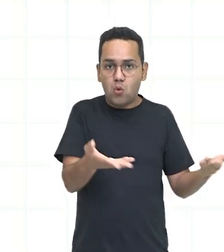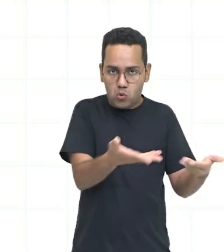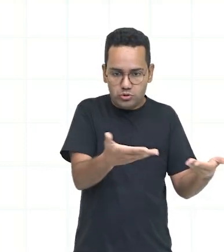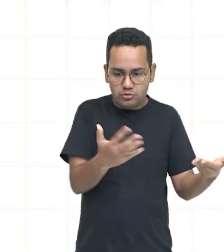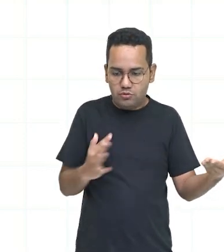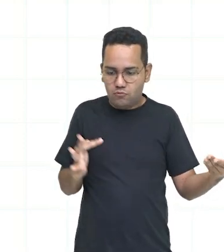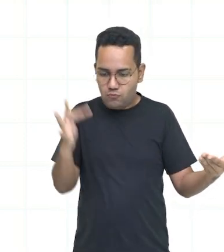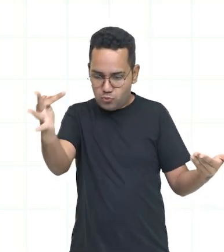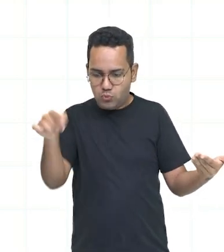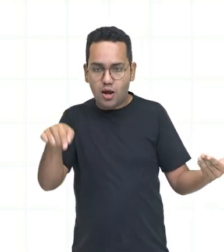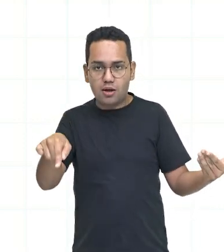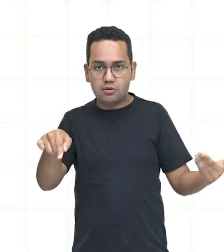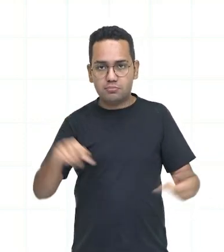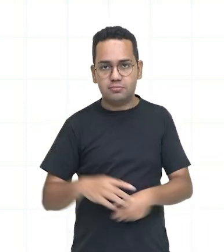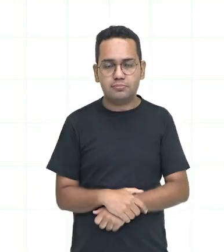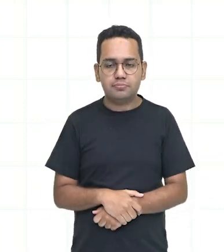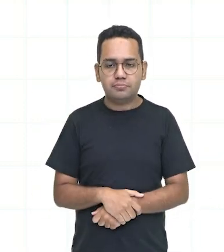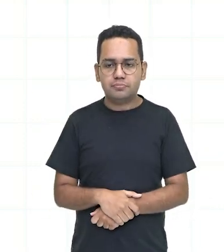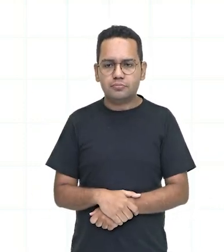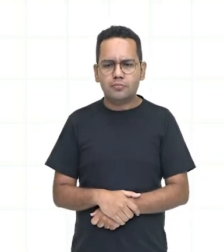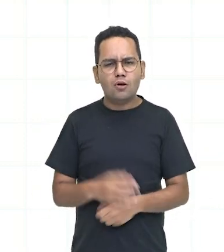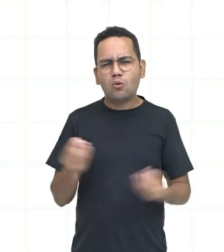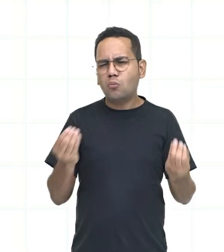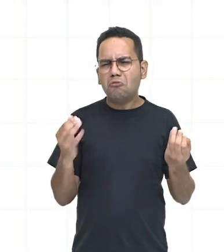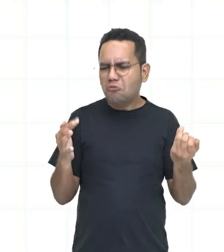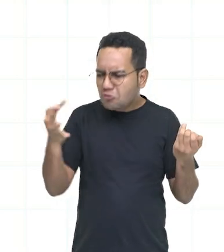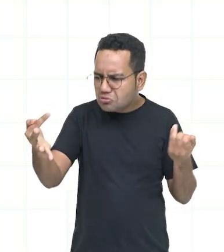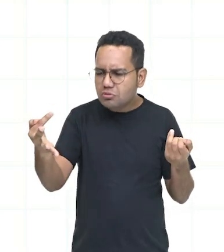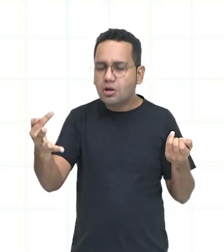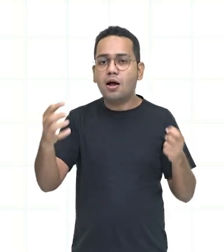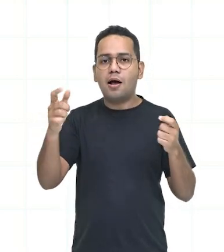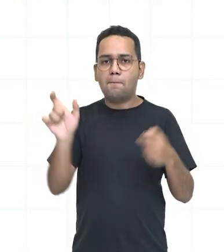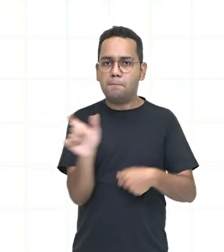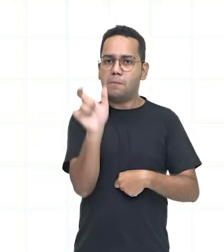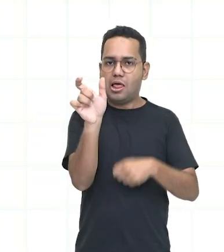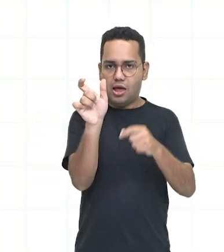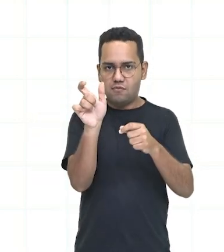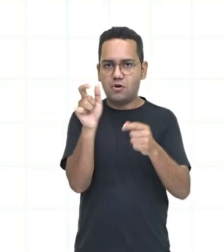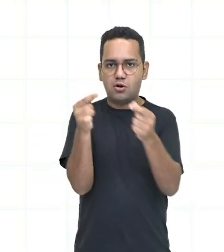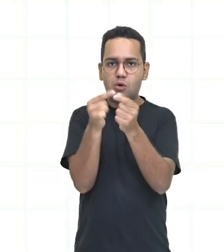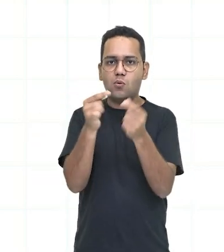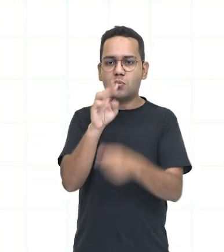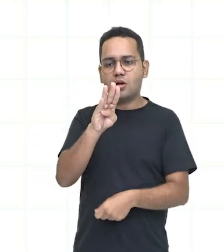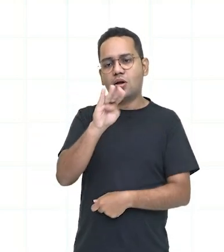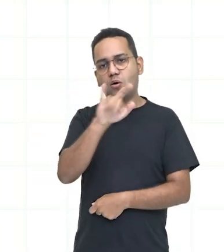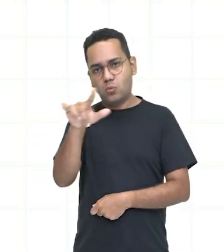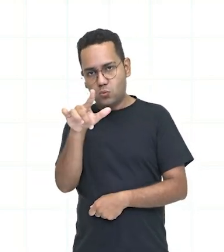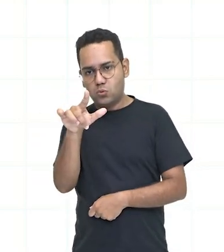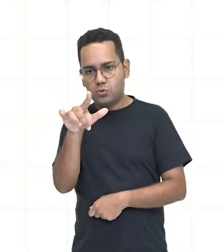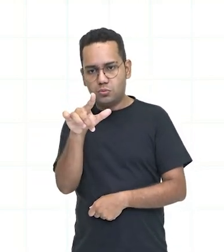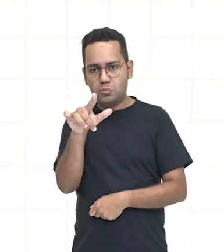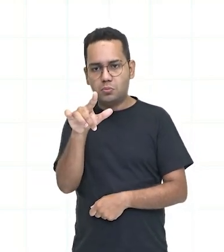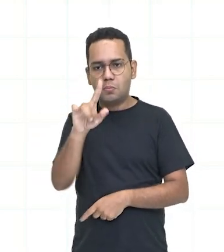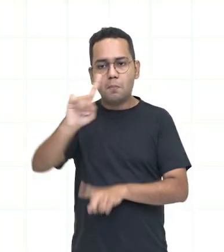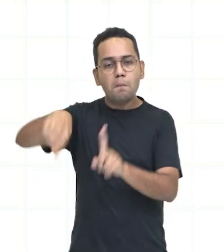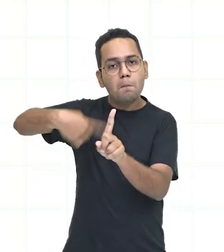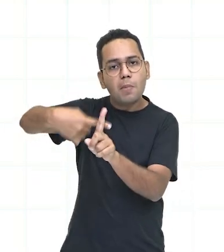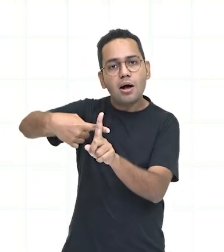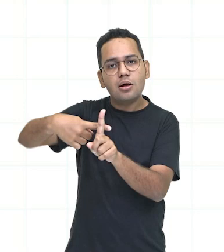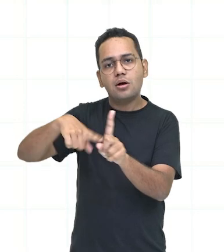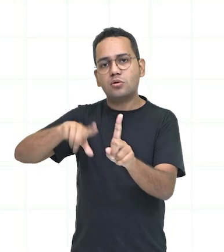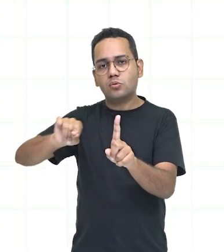que caracteriza futuro? Bem, é o verbo will, verbo auxiliar will, juntamente com o